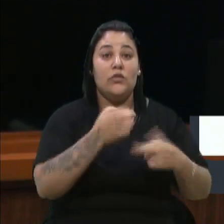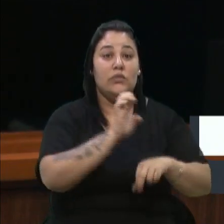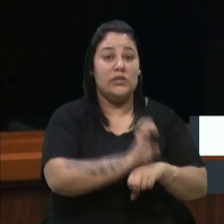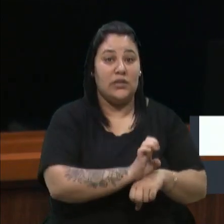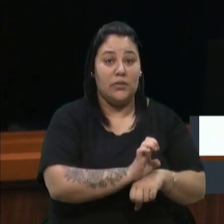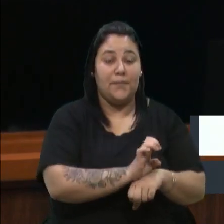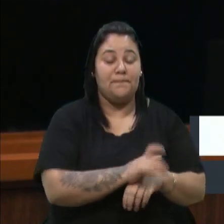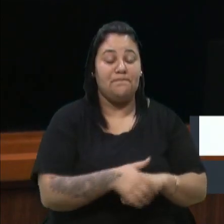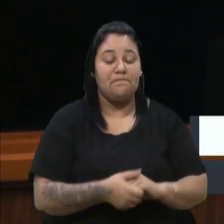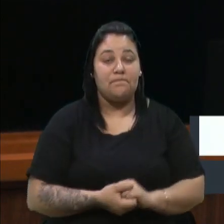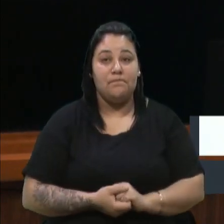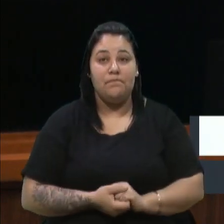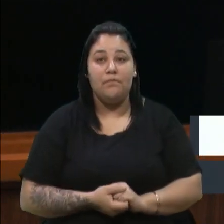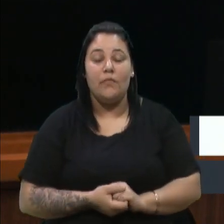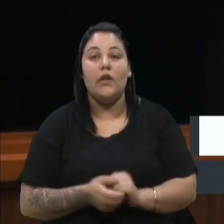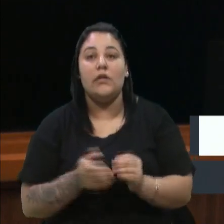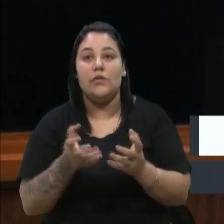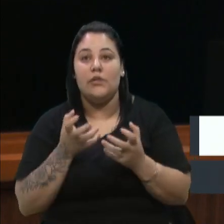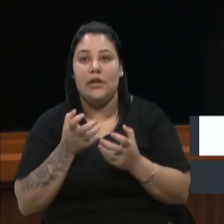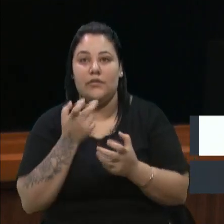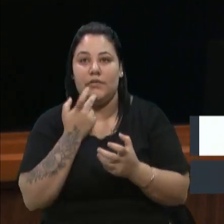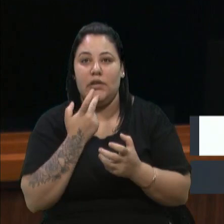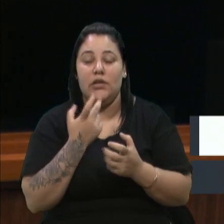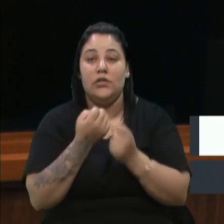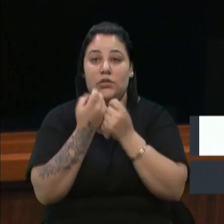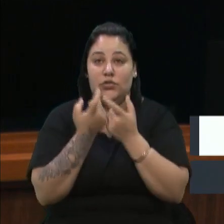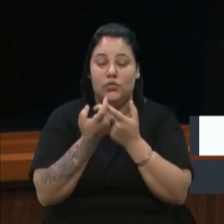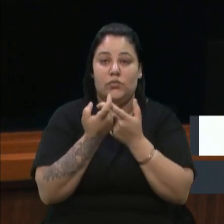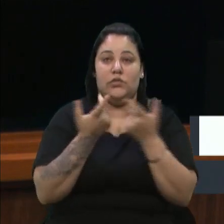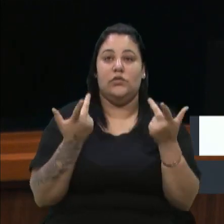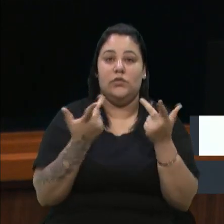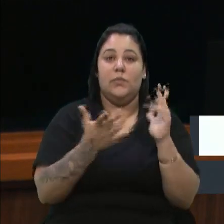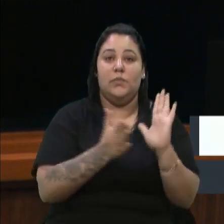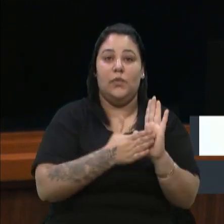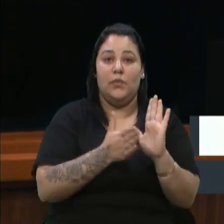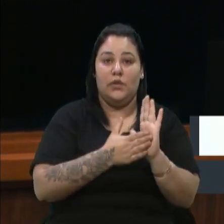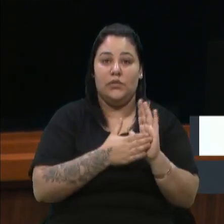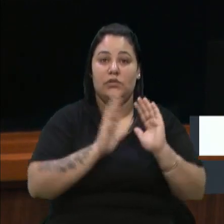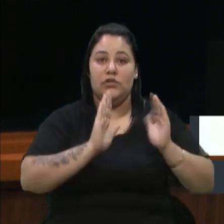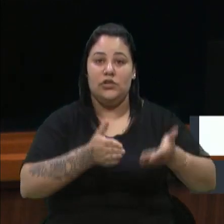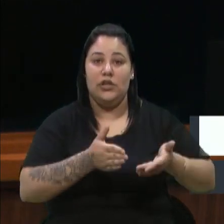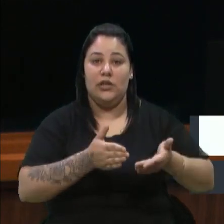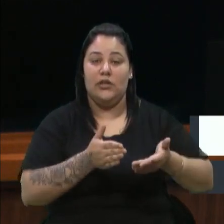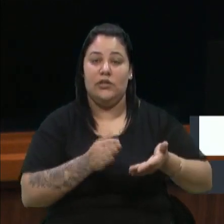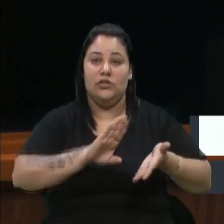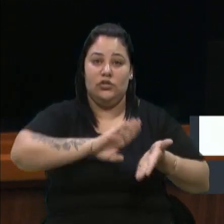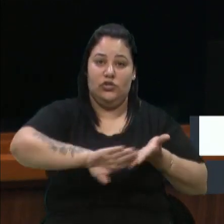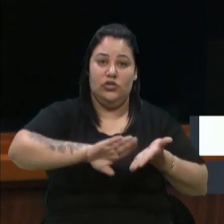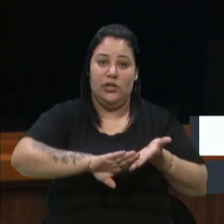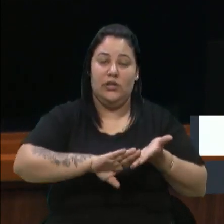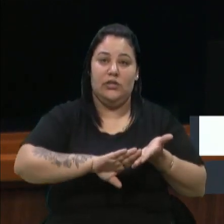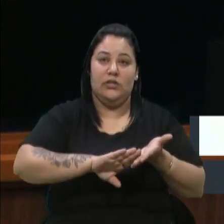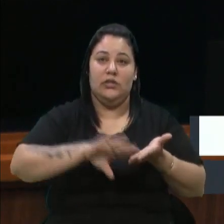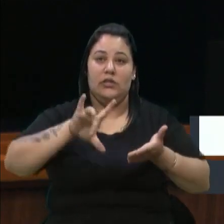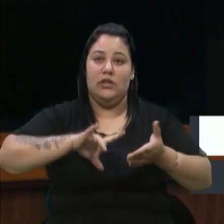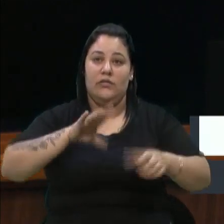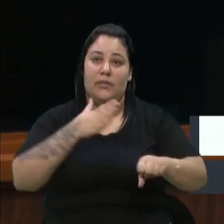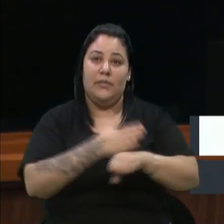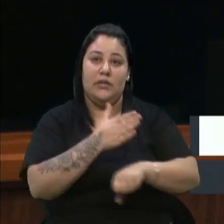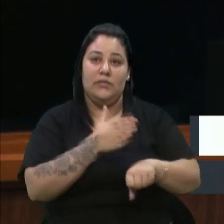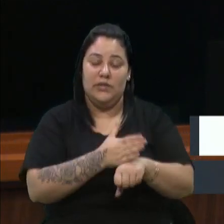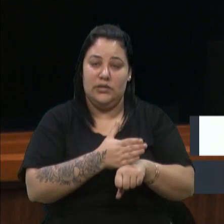quero dizer, né, que uma das propostas que foi tirada nessa conferência, que teve